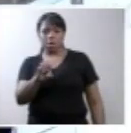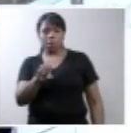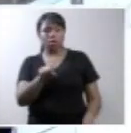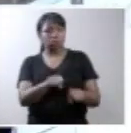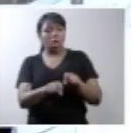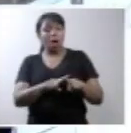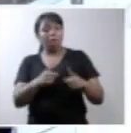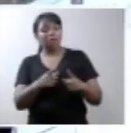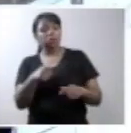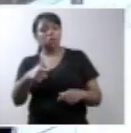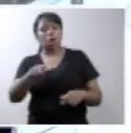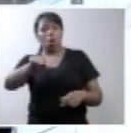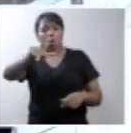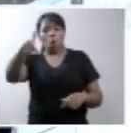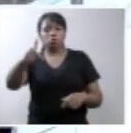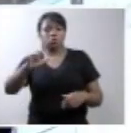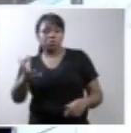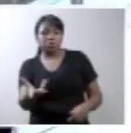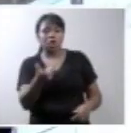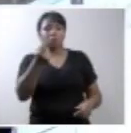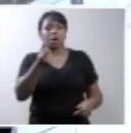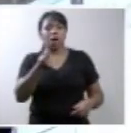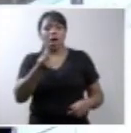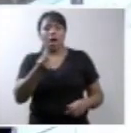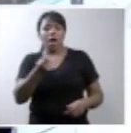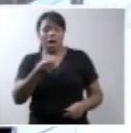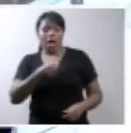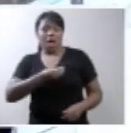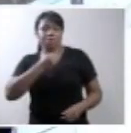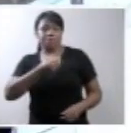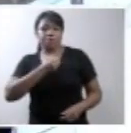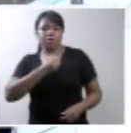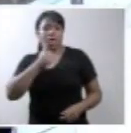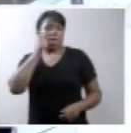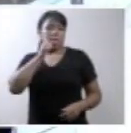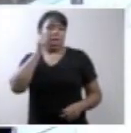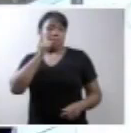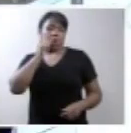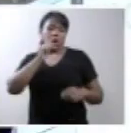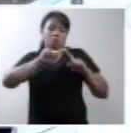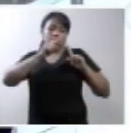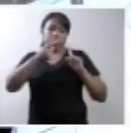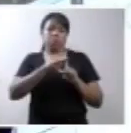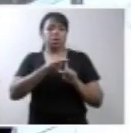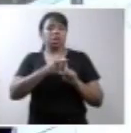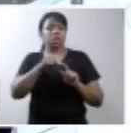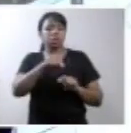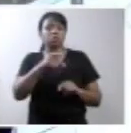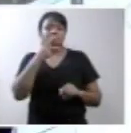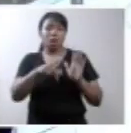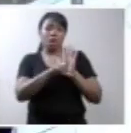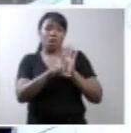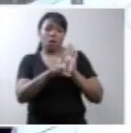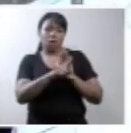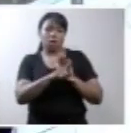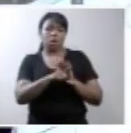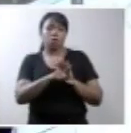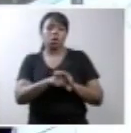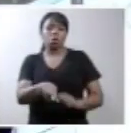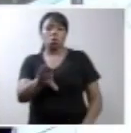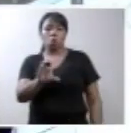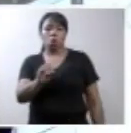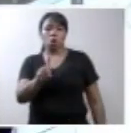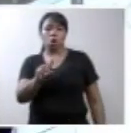Desde que não haja outro meio de salvar a vida da gestante assim diz o código penal